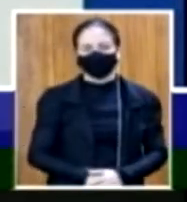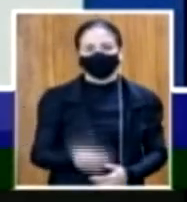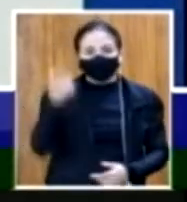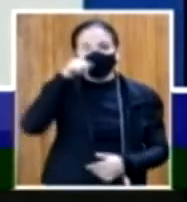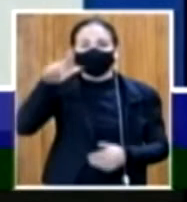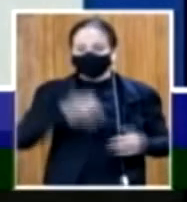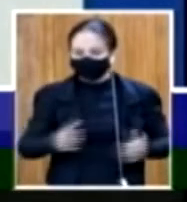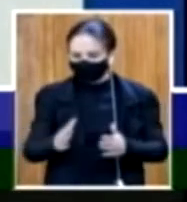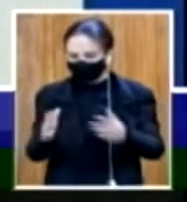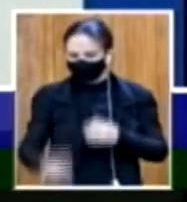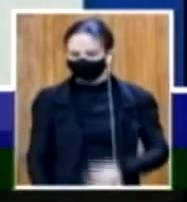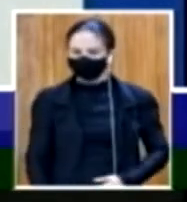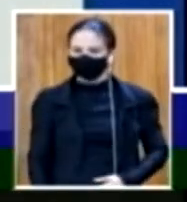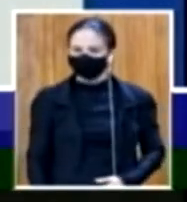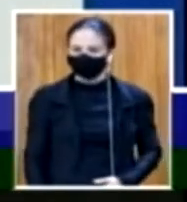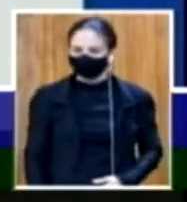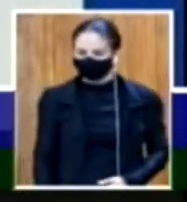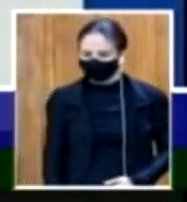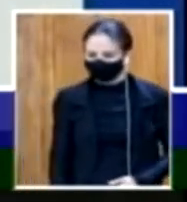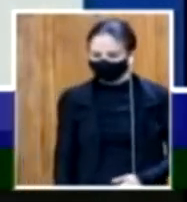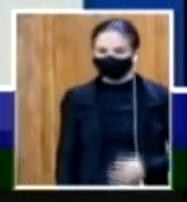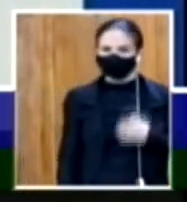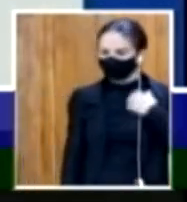caminho é focar a tributação